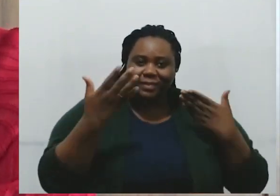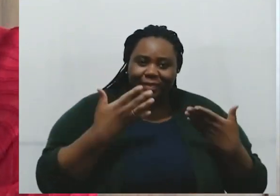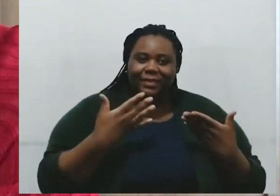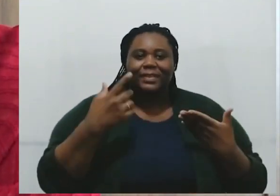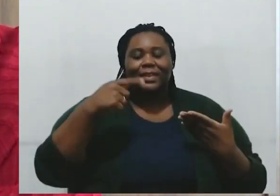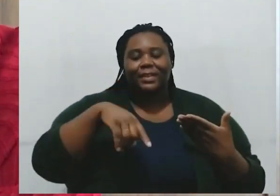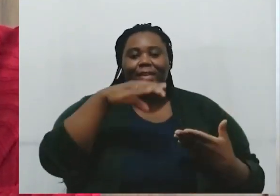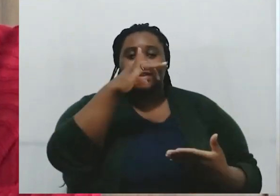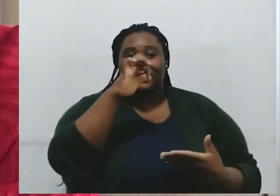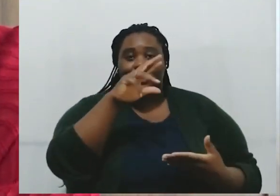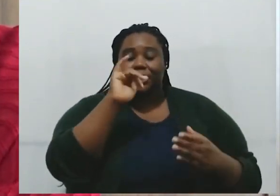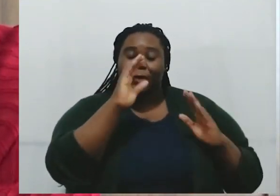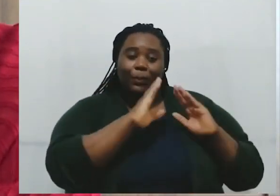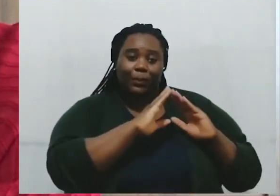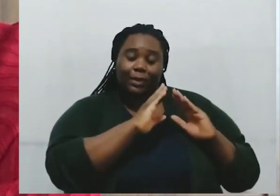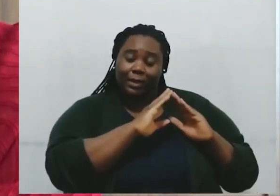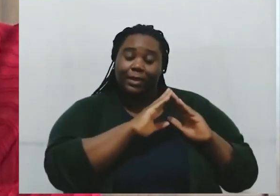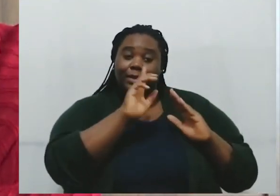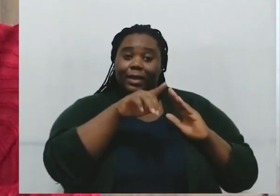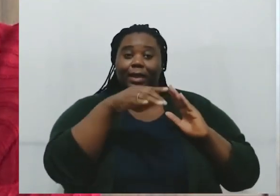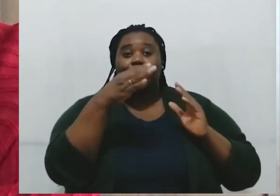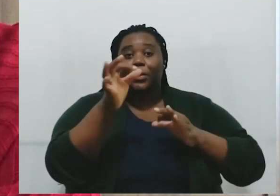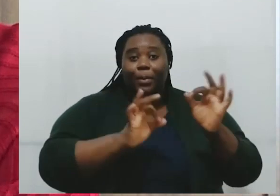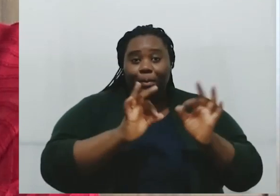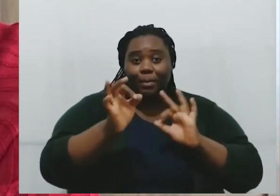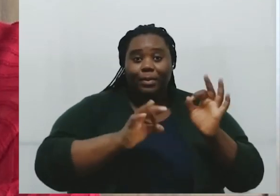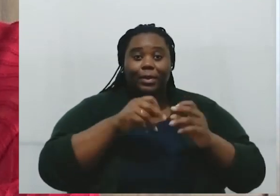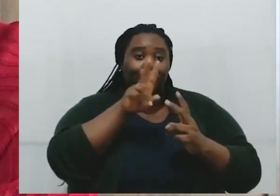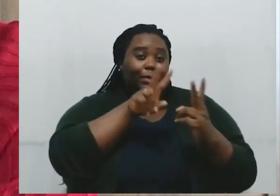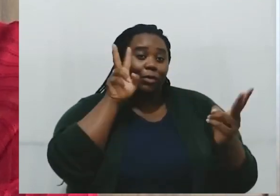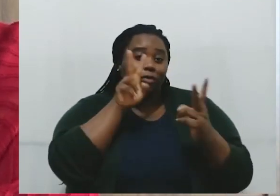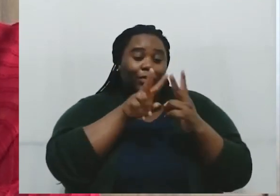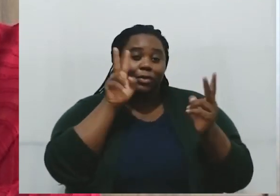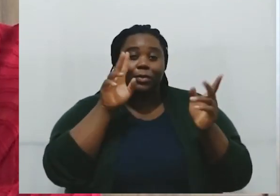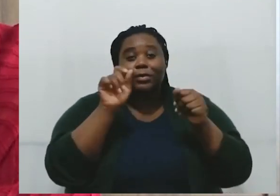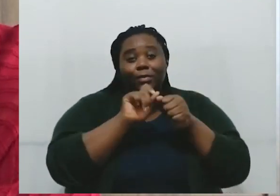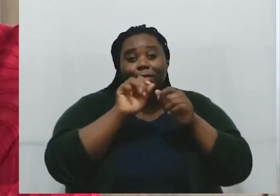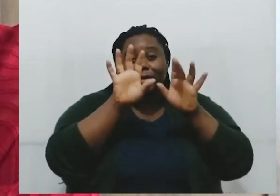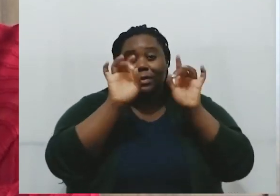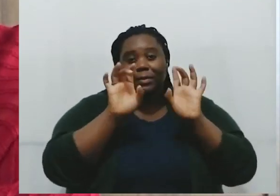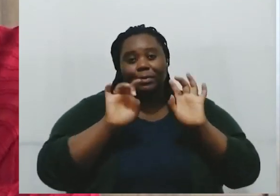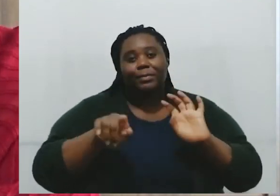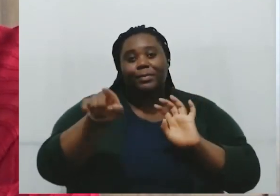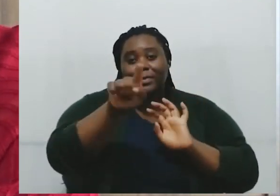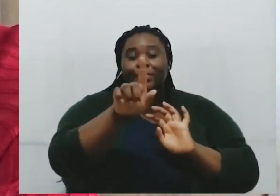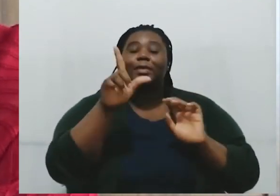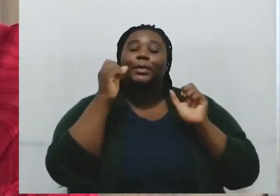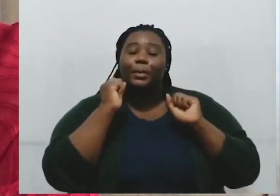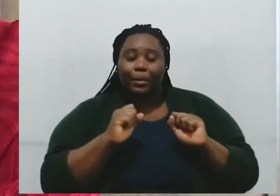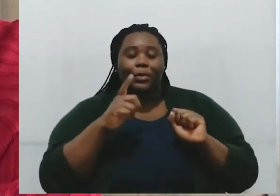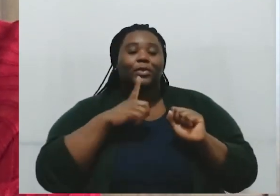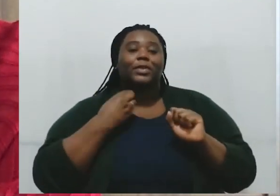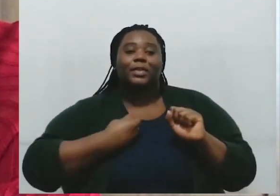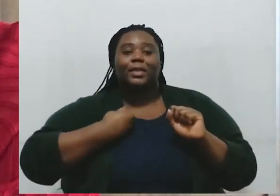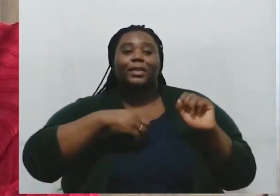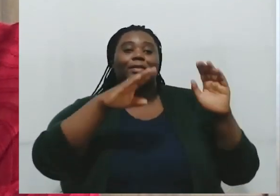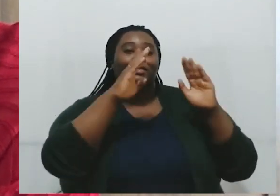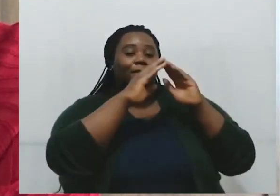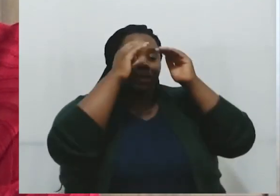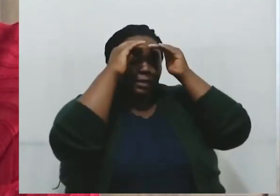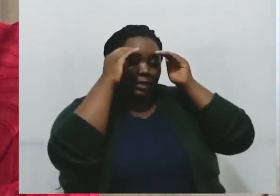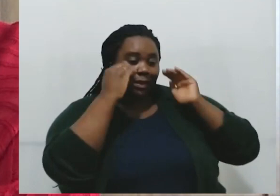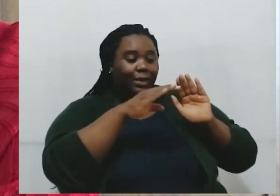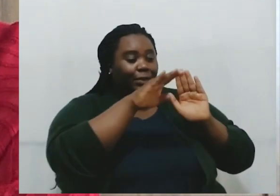Sejam bem-vindos ao Circuito em Casa, uma programação online feita especialmente para você que pode estar em casa, respeitando